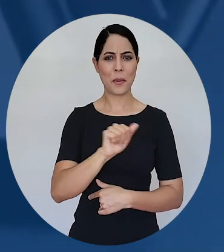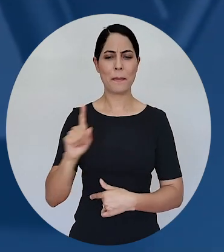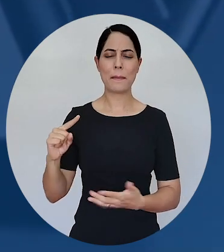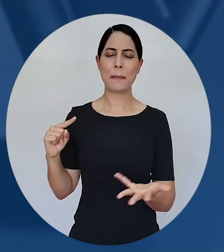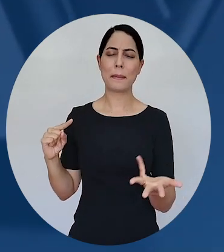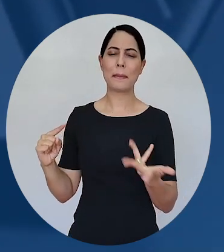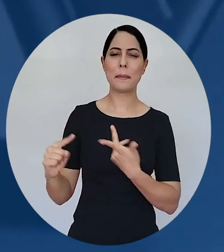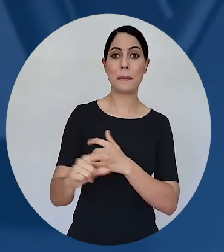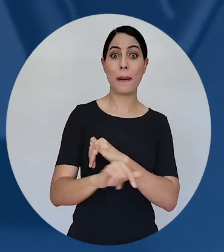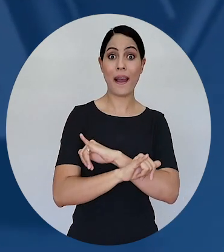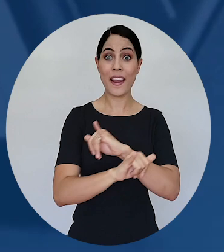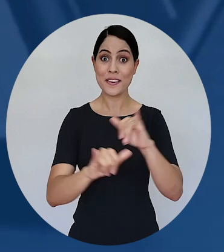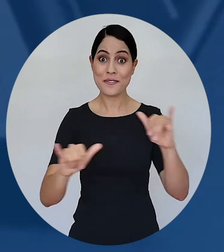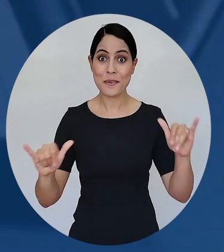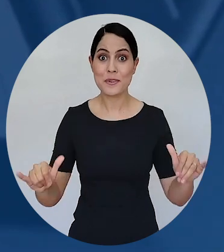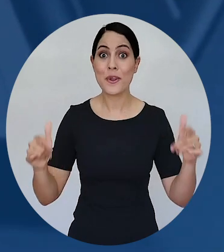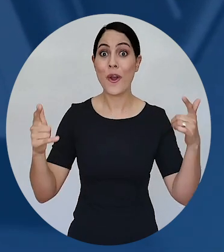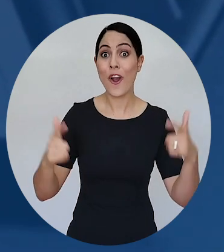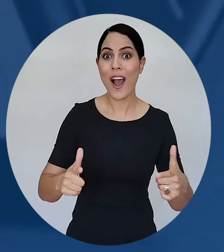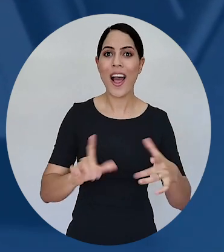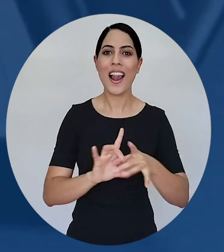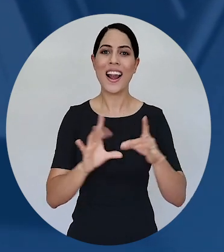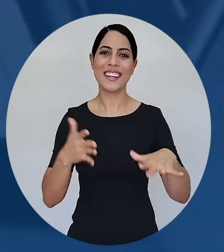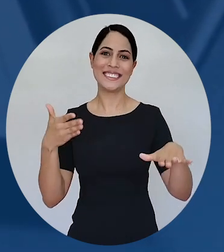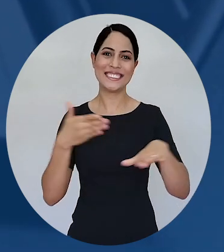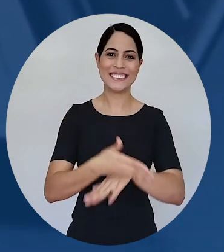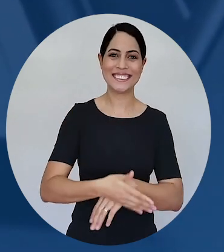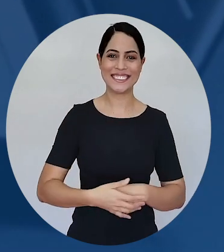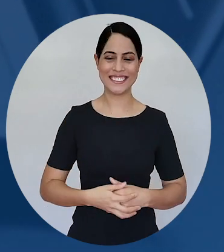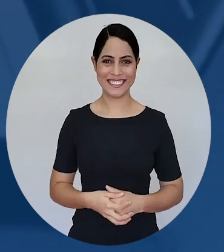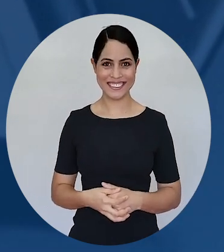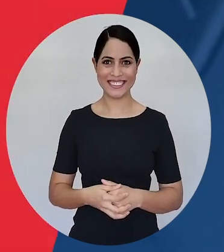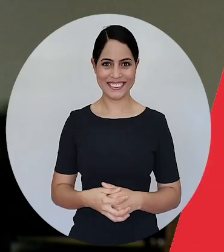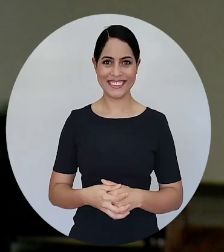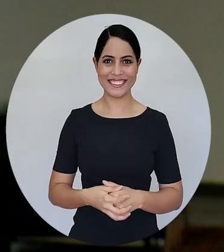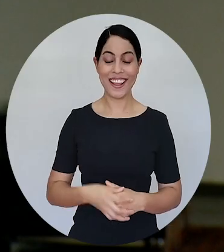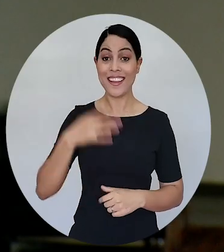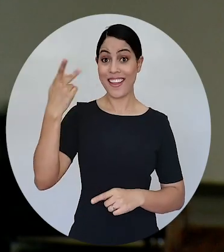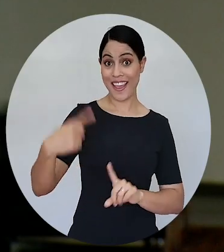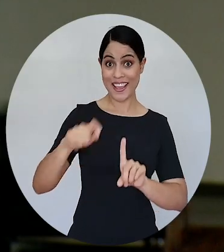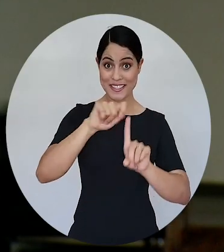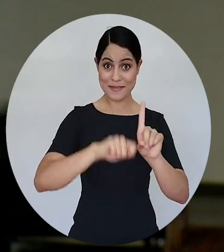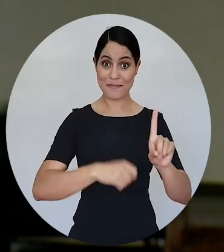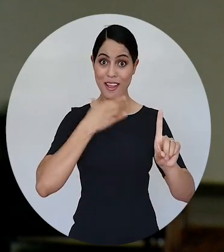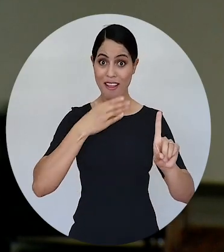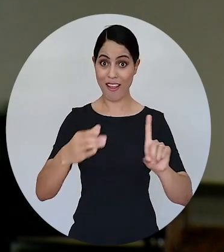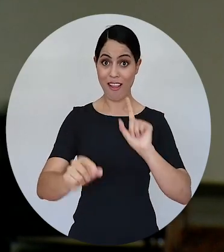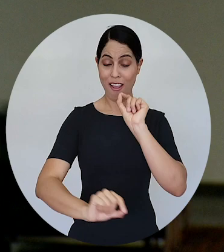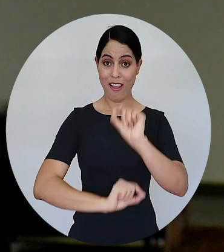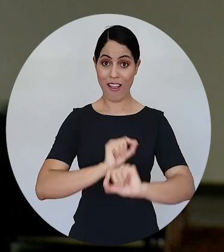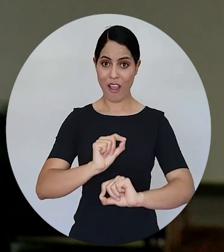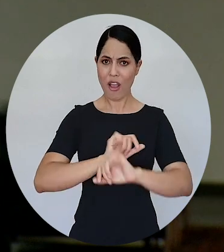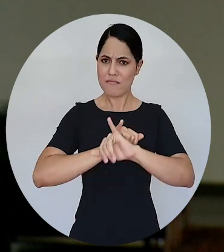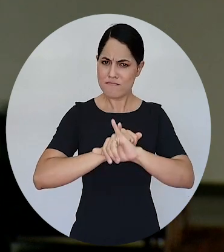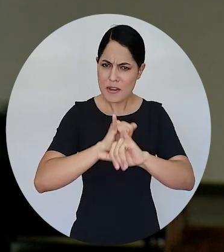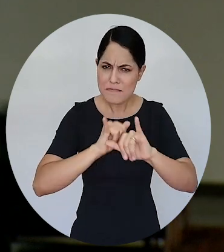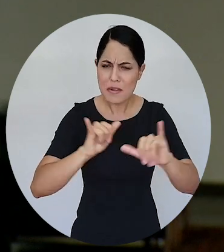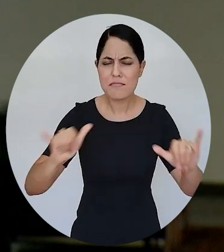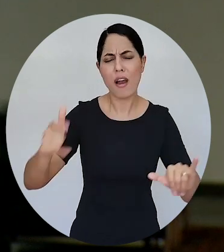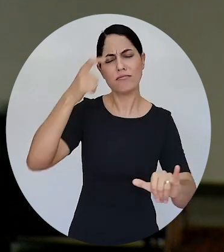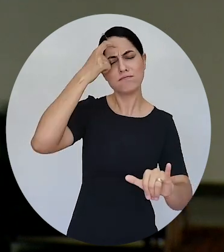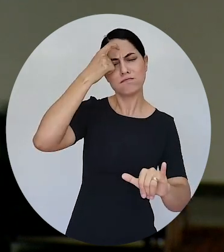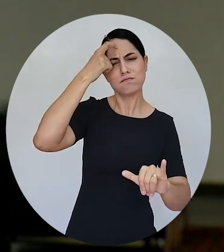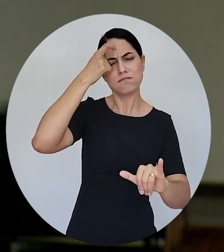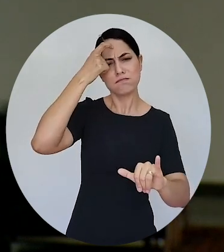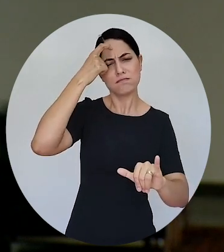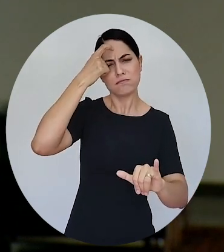de trabalho da Ordem e muito mais. Tudo isso na palma da sua mão. Neste mês, a OAB lançou a campanha de